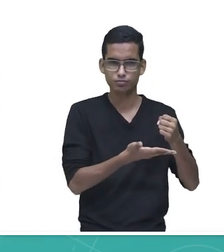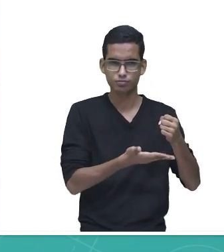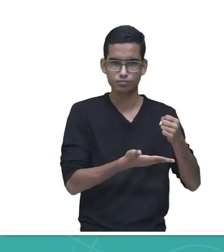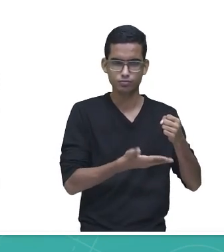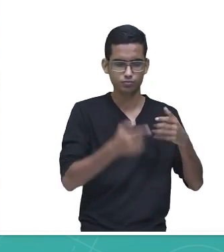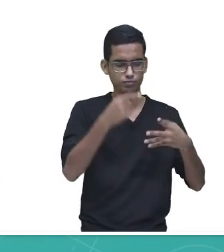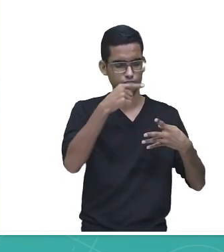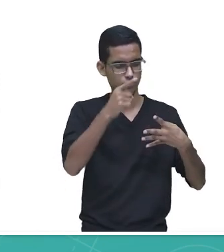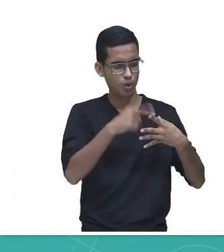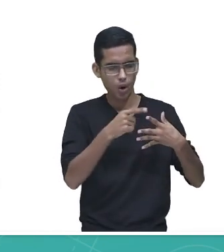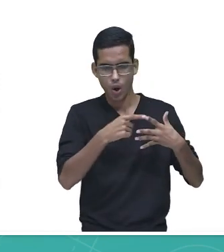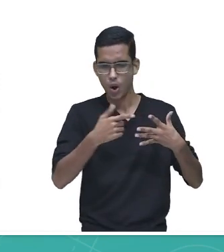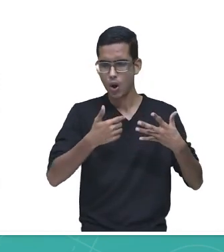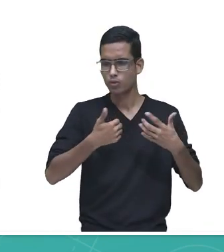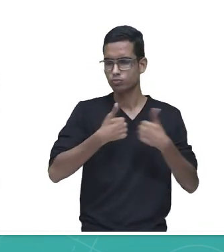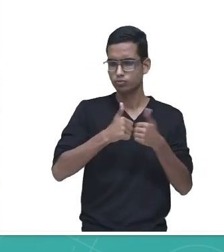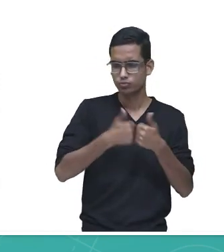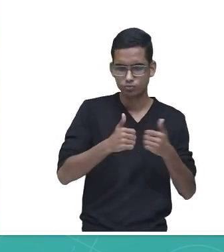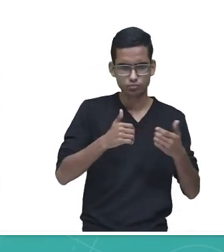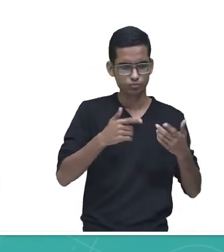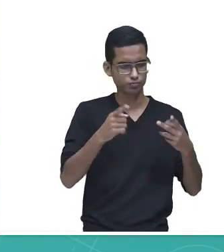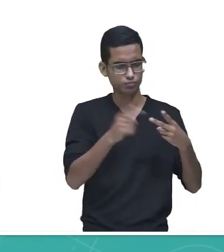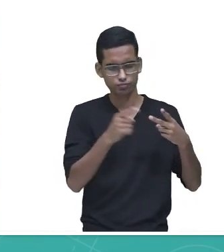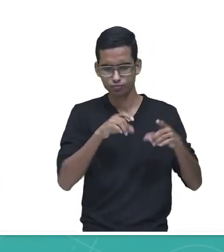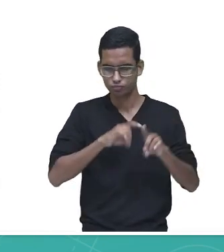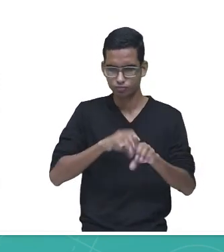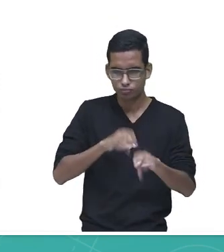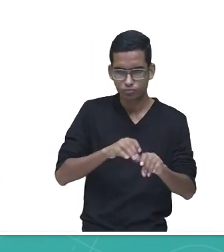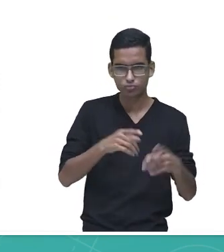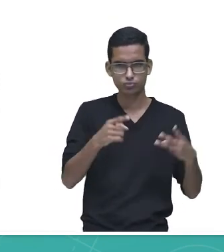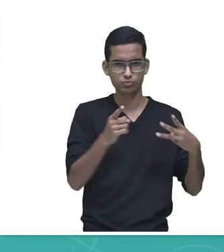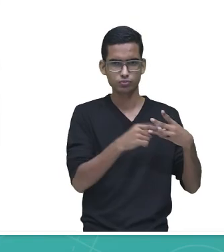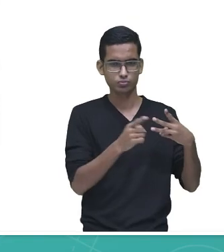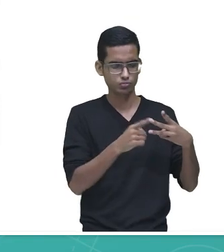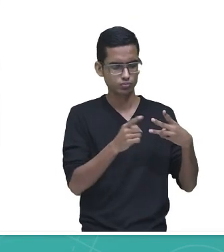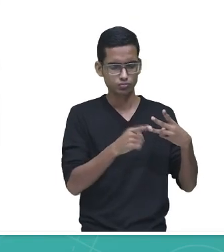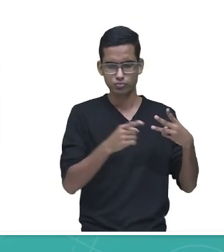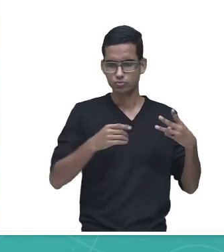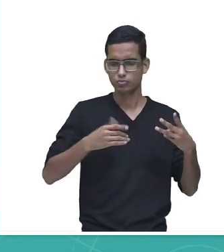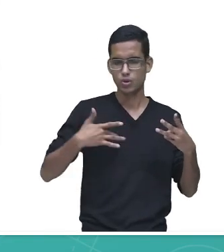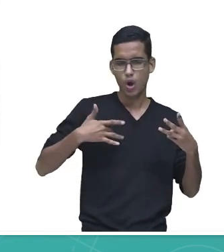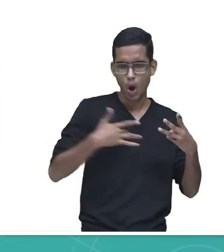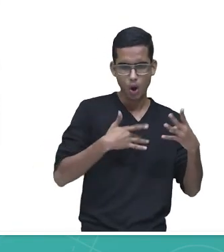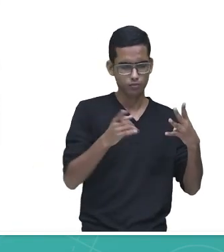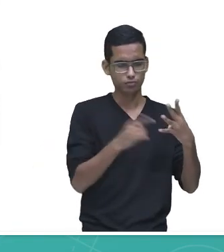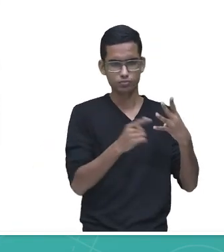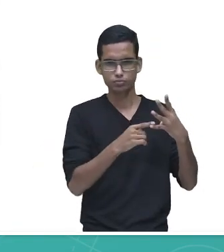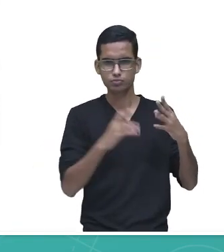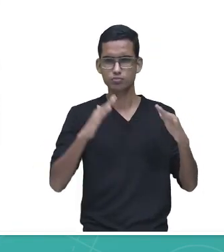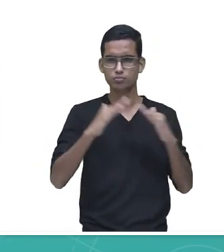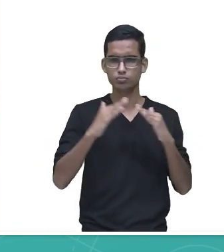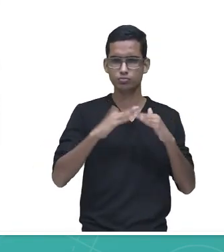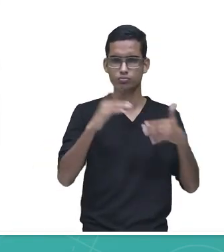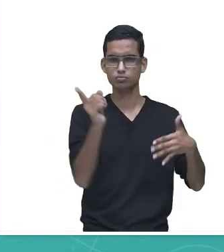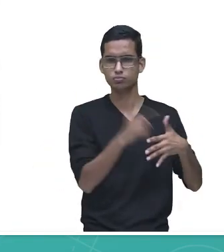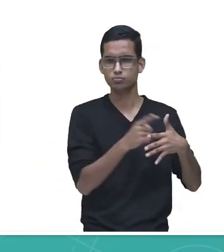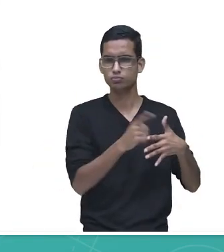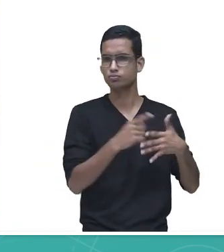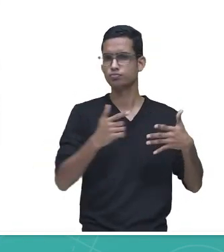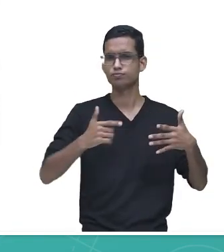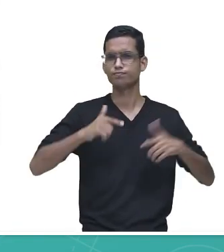Acesso a transporte, acesso à educação, acesso à saúde, acesso à moradia, emprego. Quer